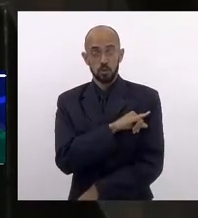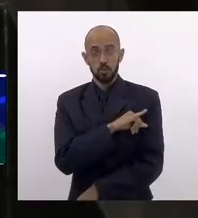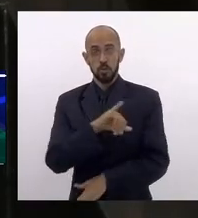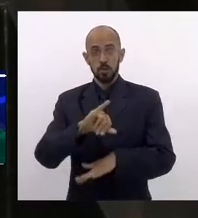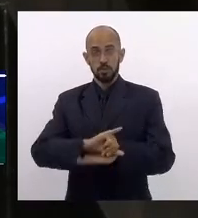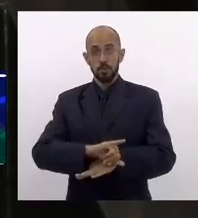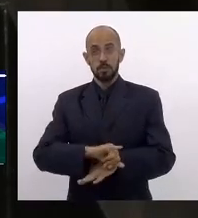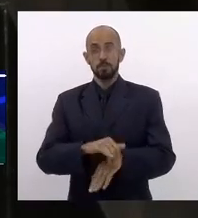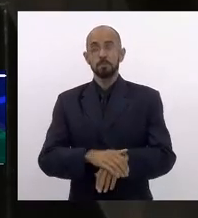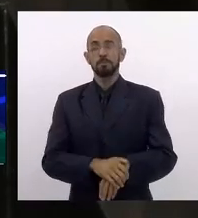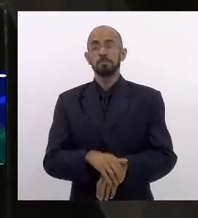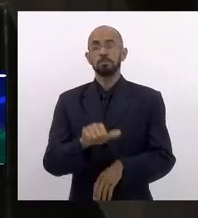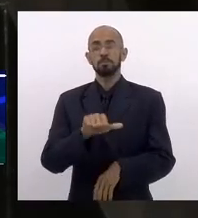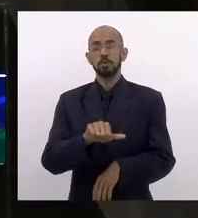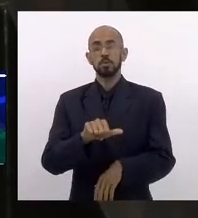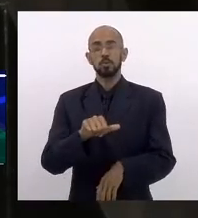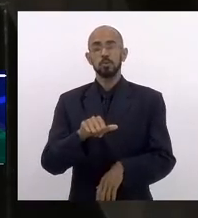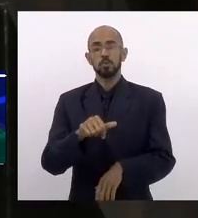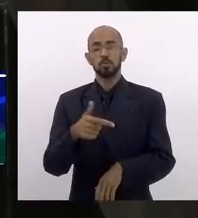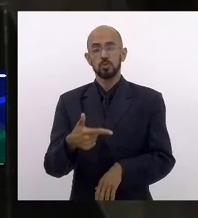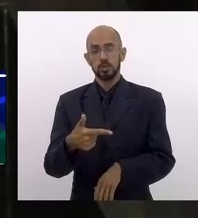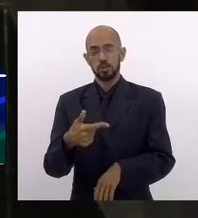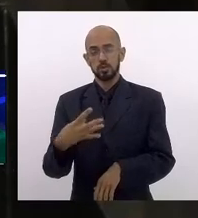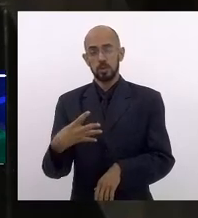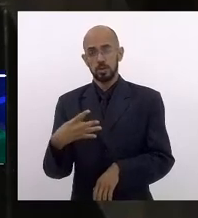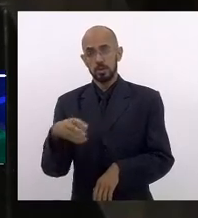mortes no estado como um todo,